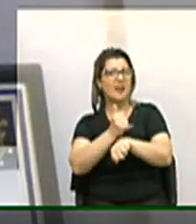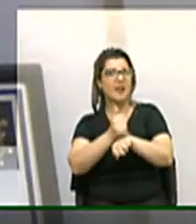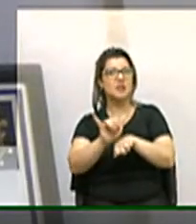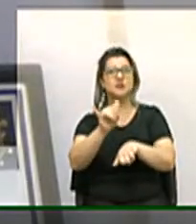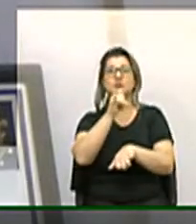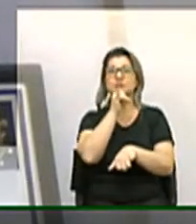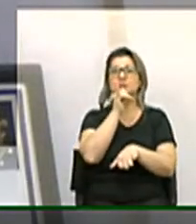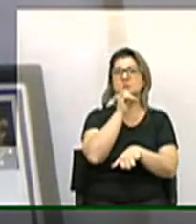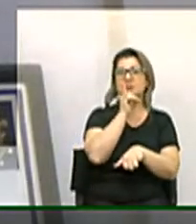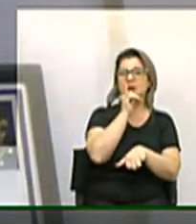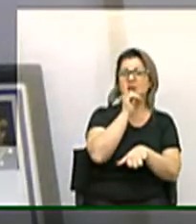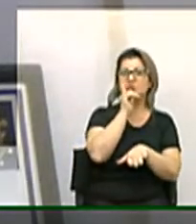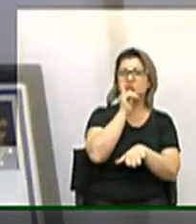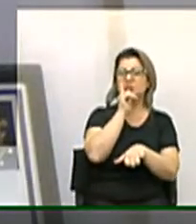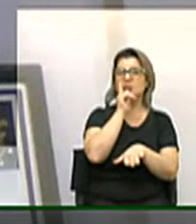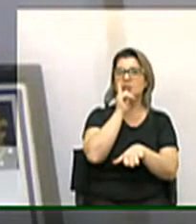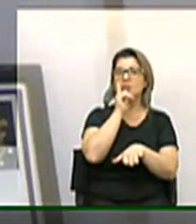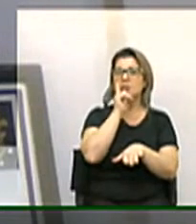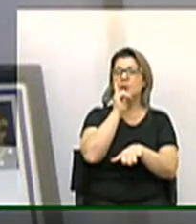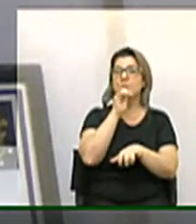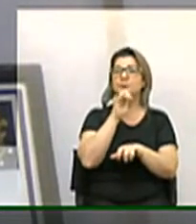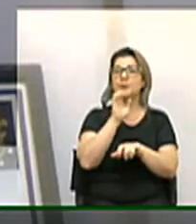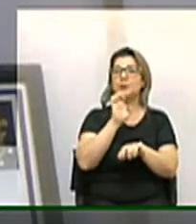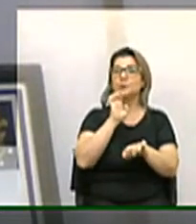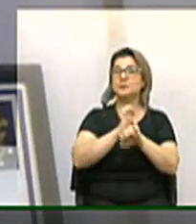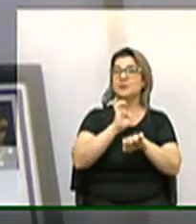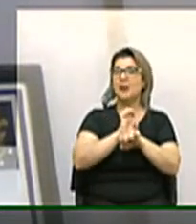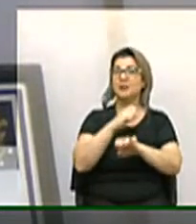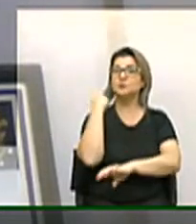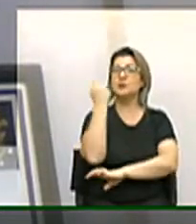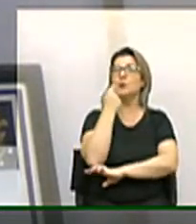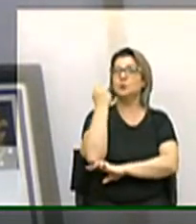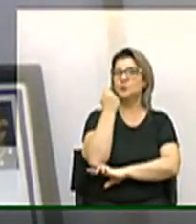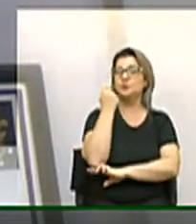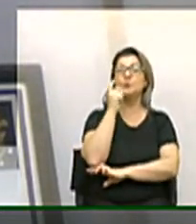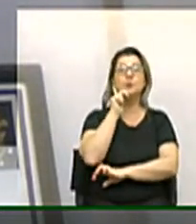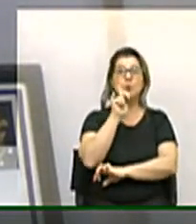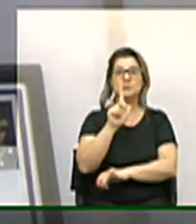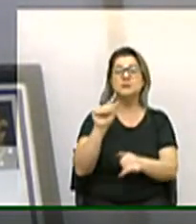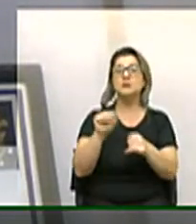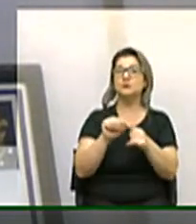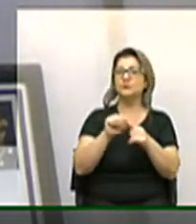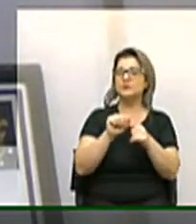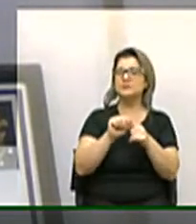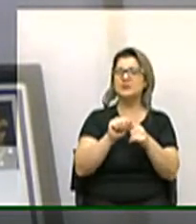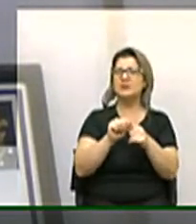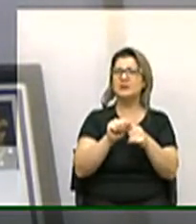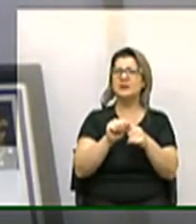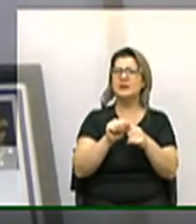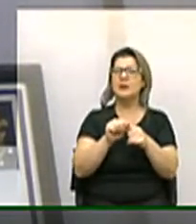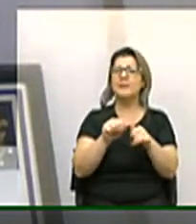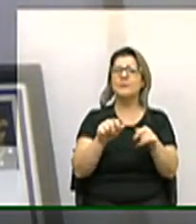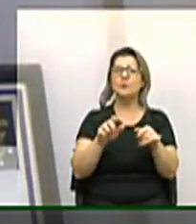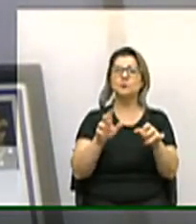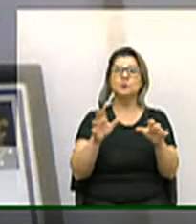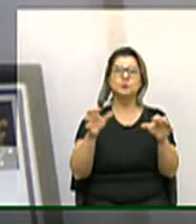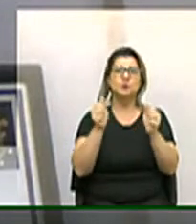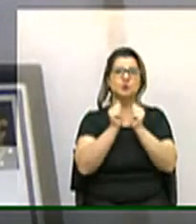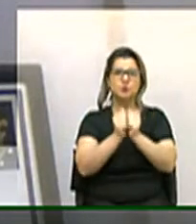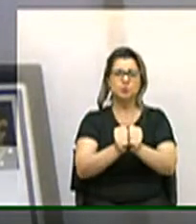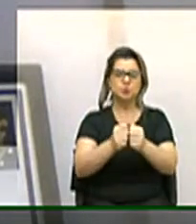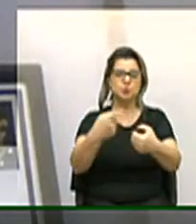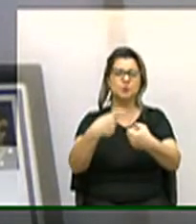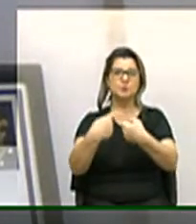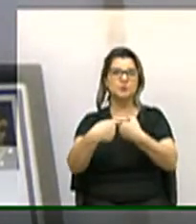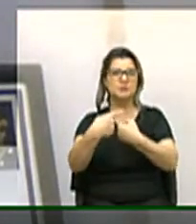população gaúcha, que poderia, inclusive, ter feito isso através de um acerto com os municípios, que receberam